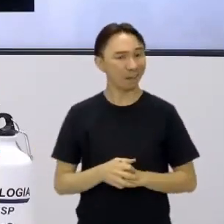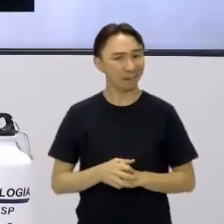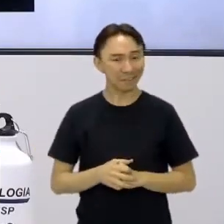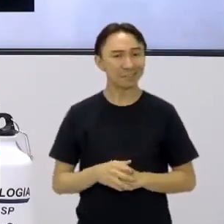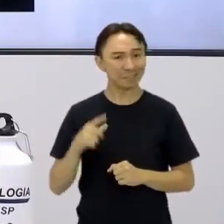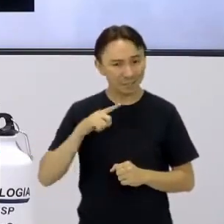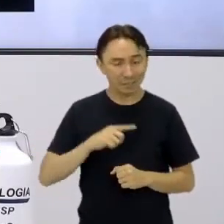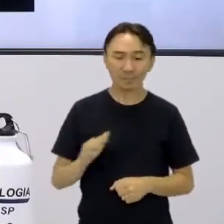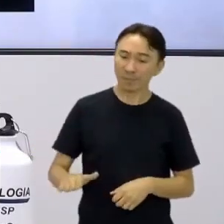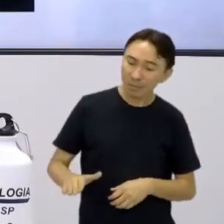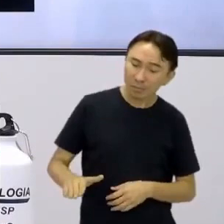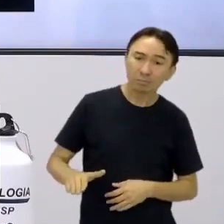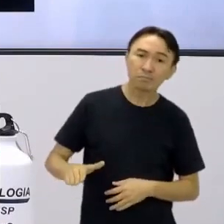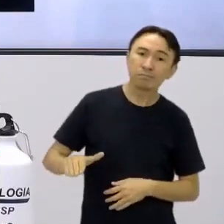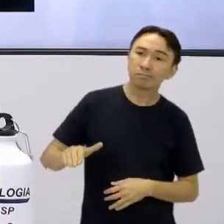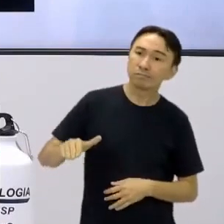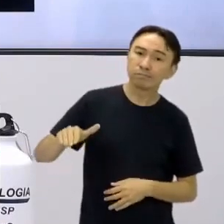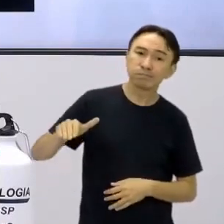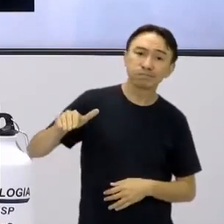contato com